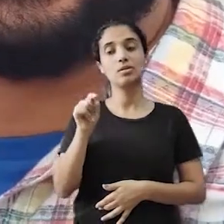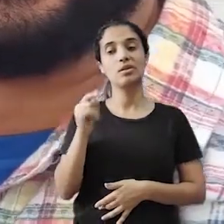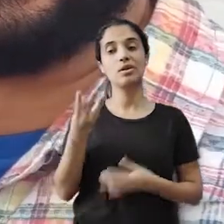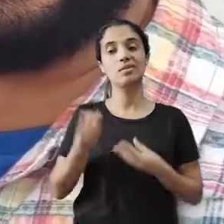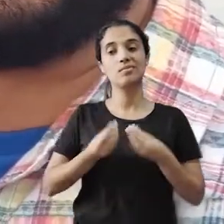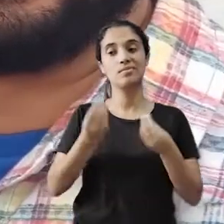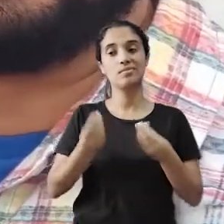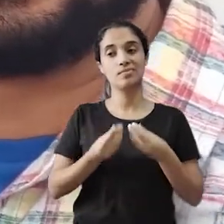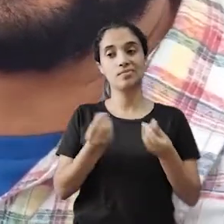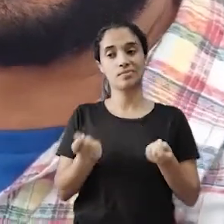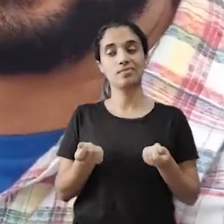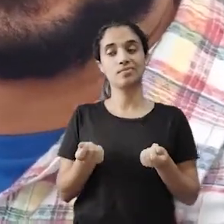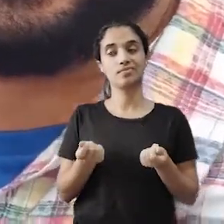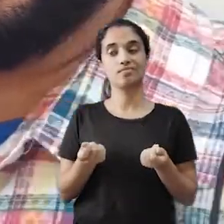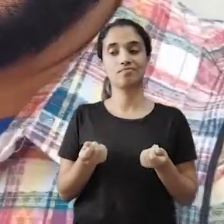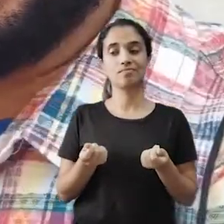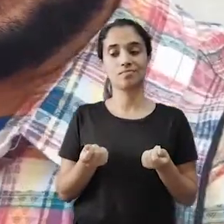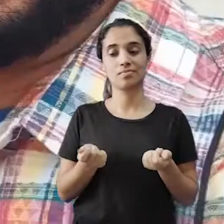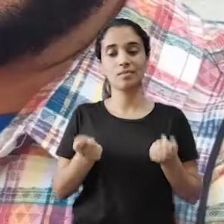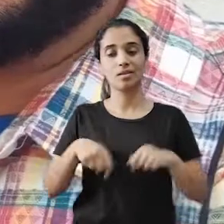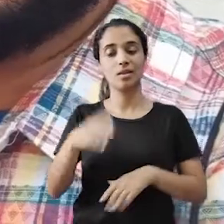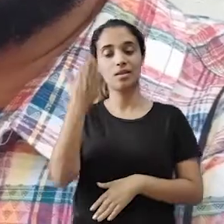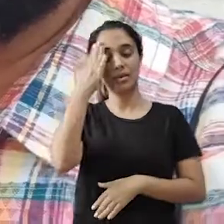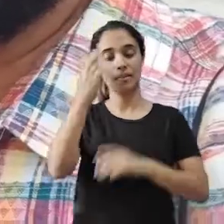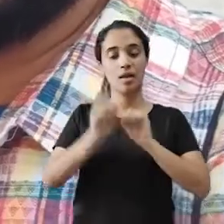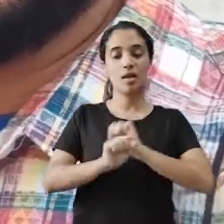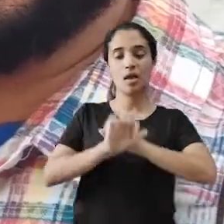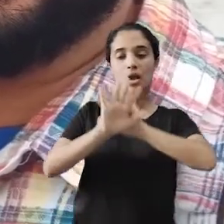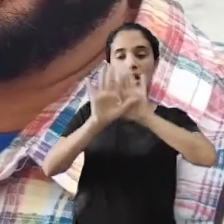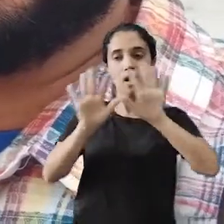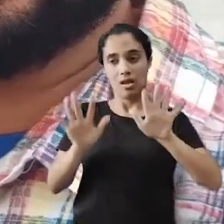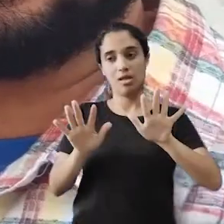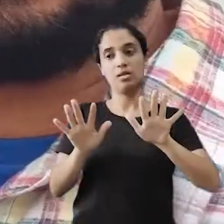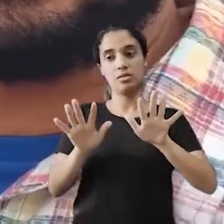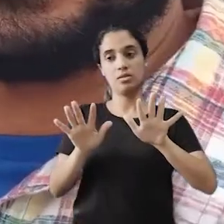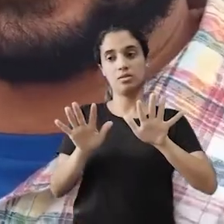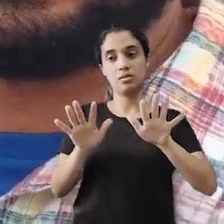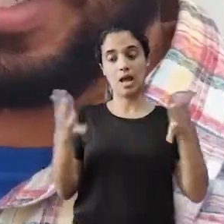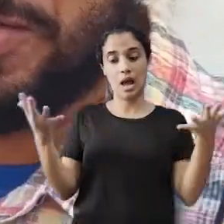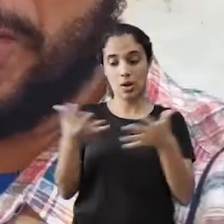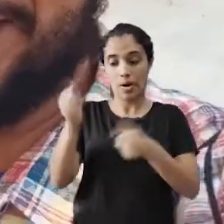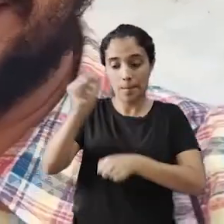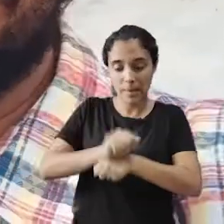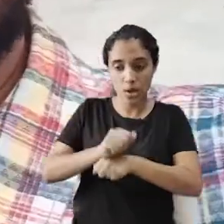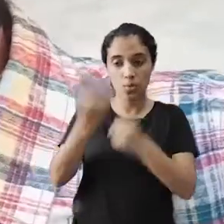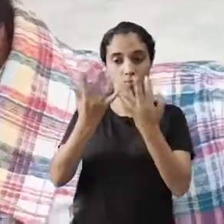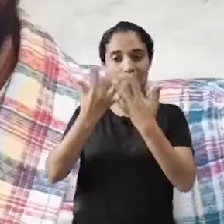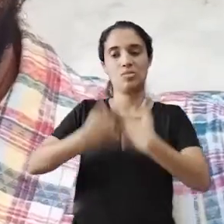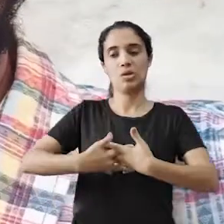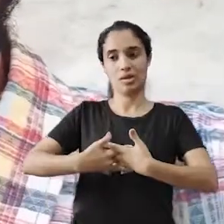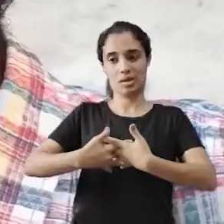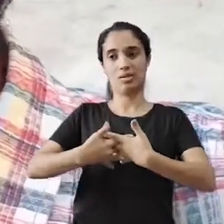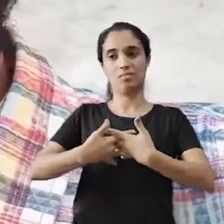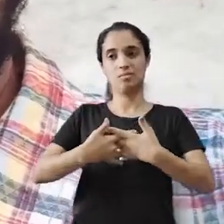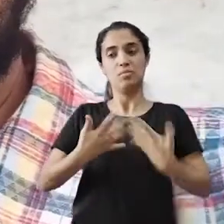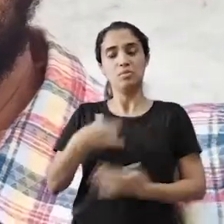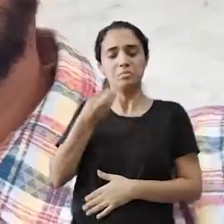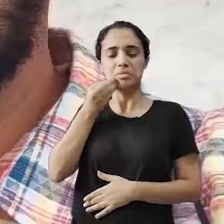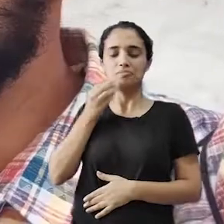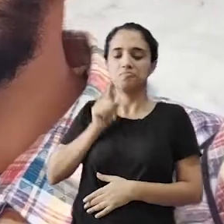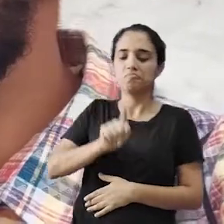porque pelo menos entendemos que não tá funcionando agora e tentei, né? Eu